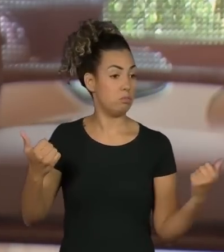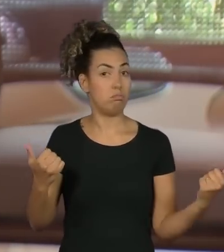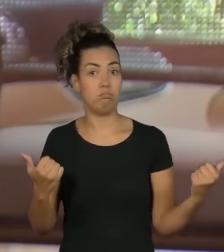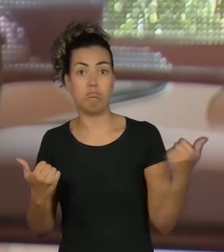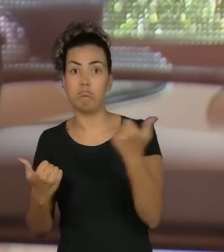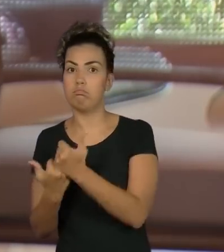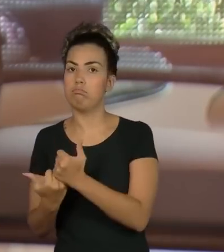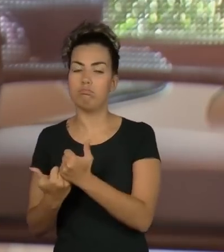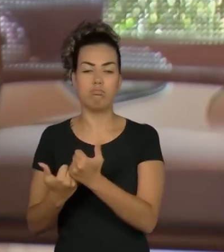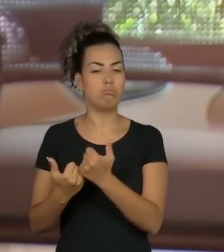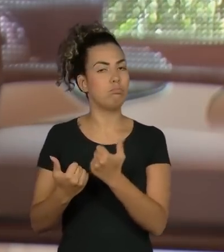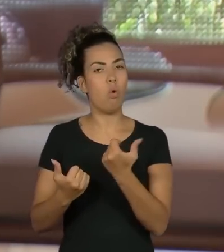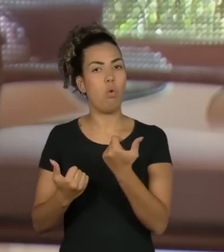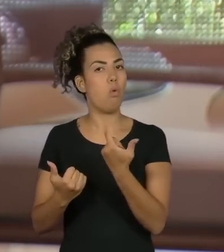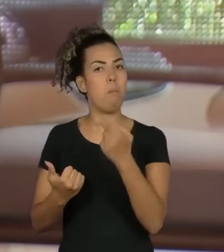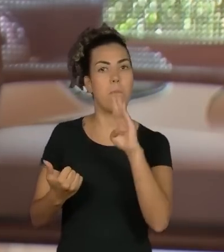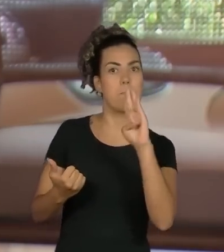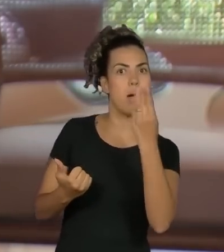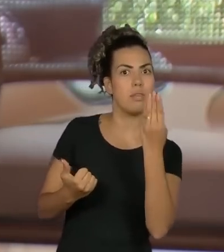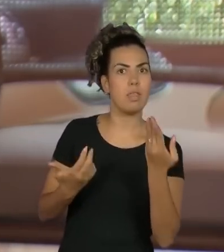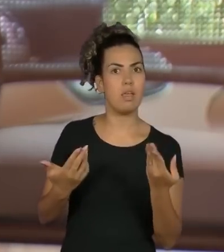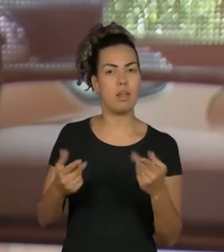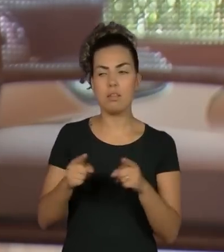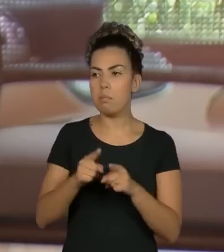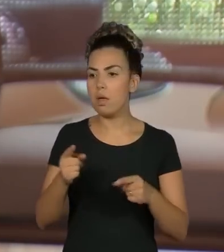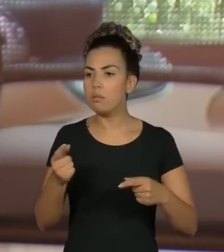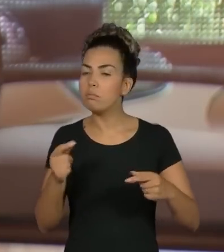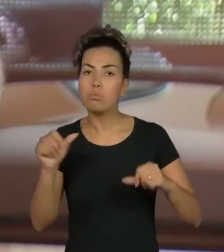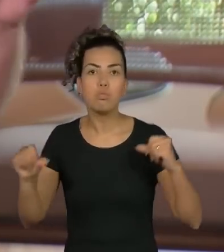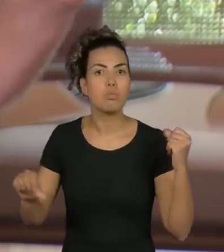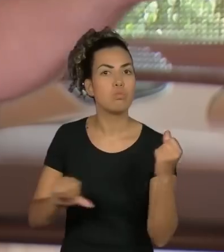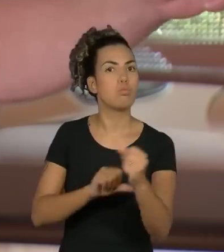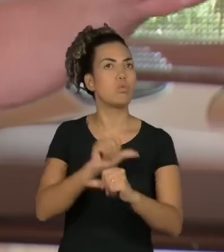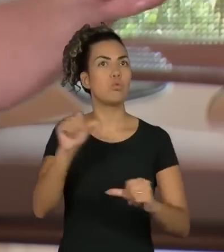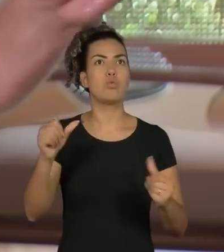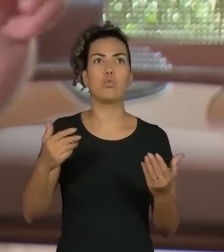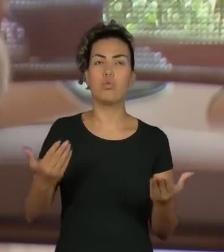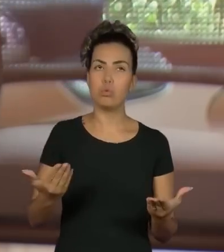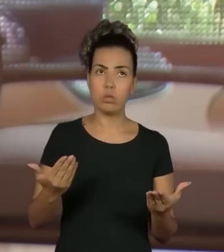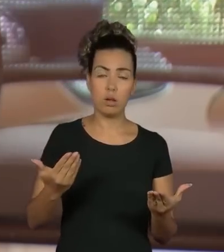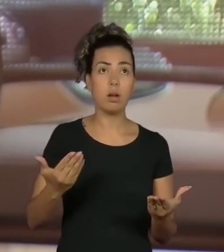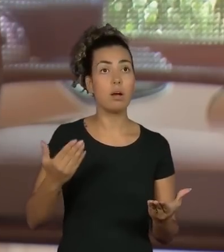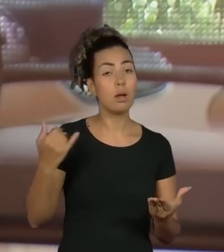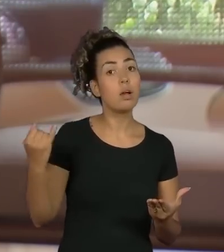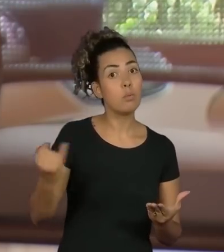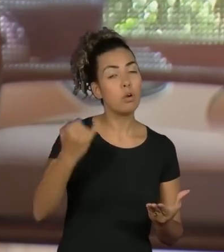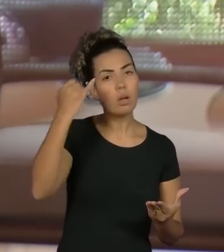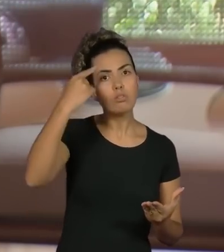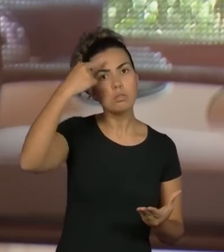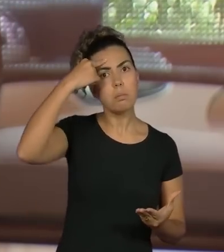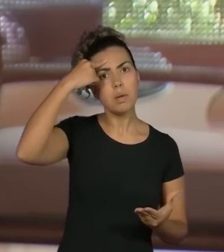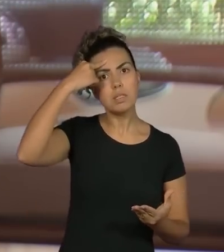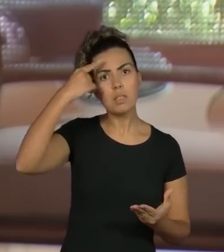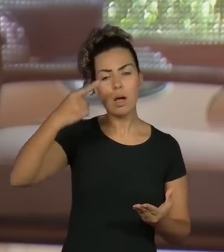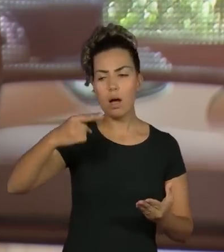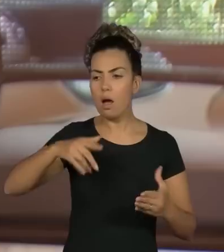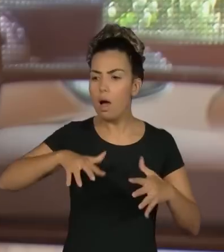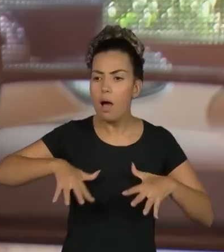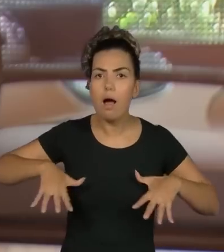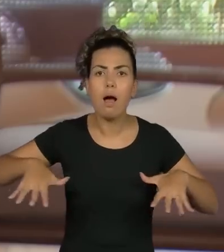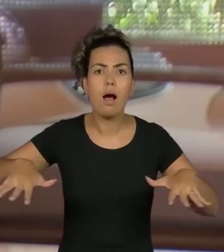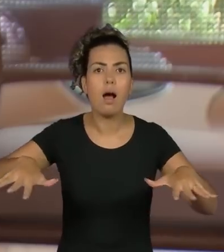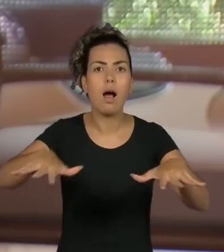modificação dos modelos de negócio, de otimização dos ganhos em diferentes áreas e não concentrados num